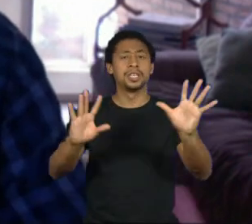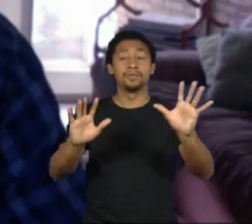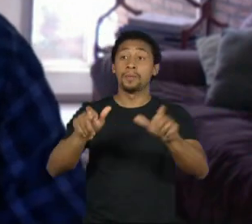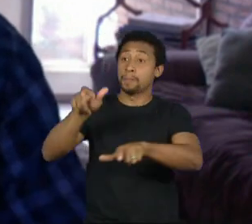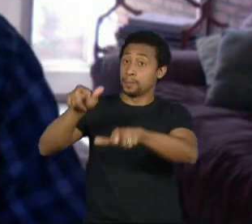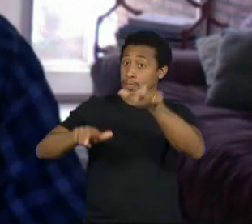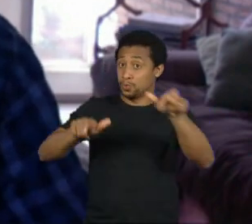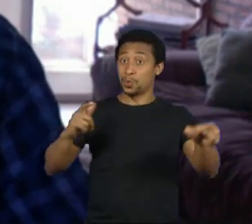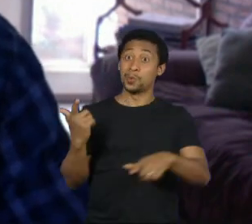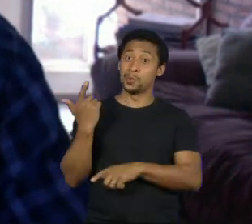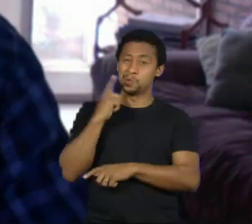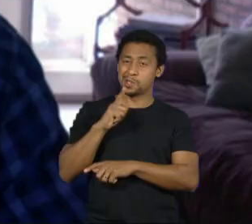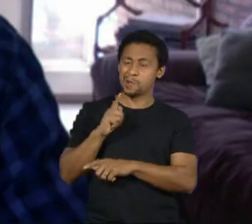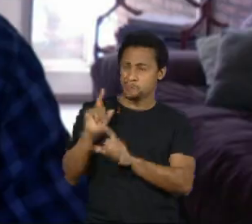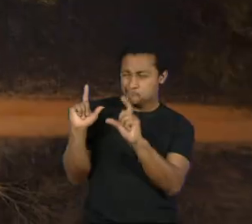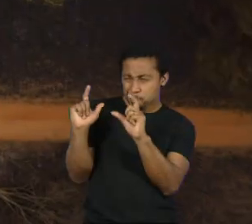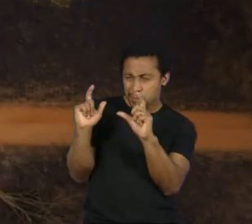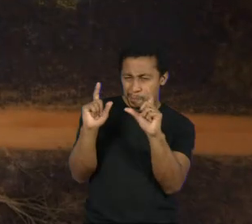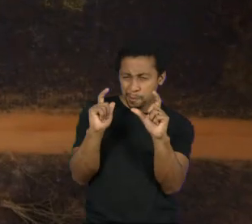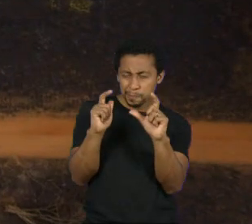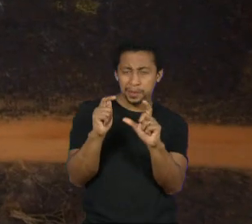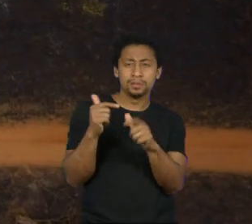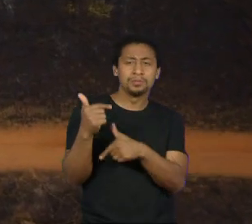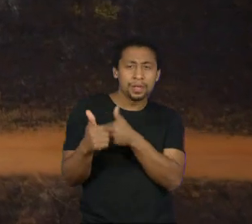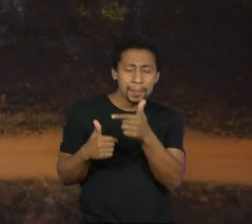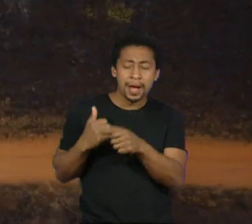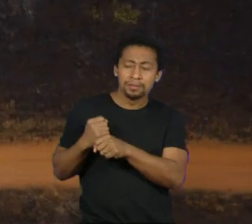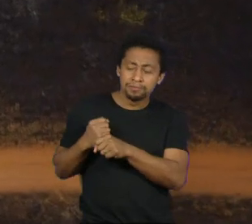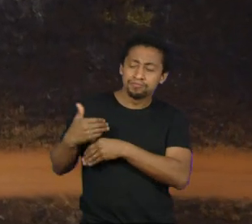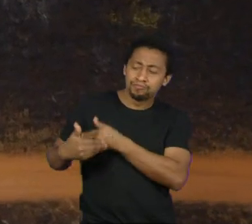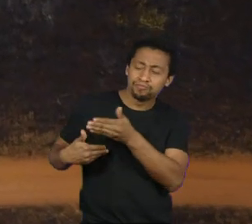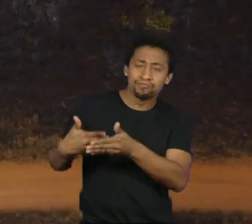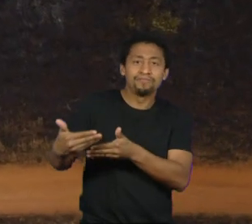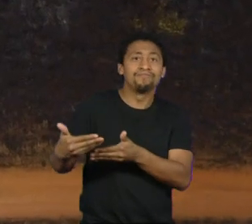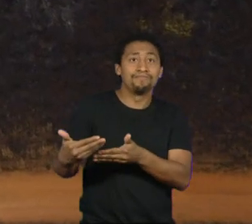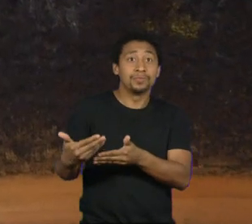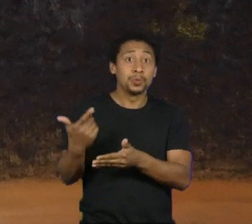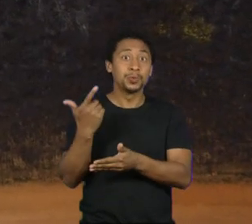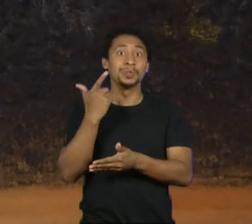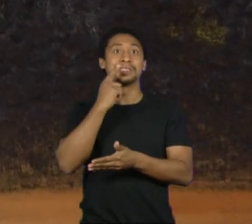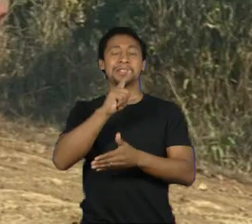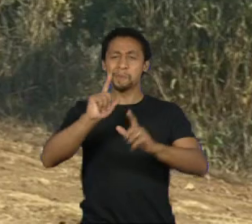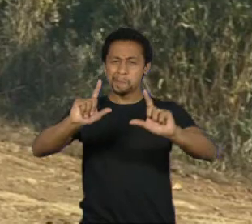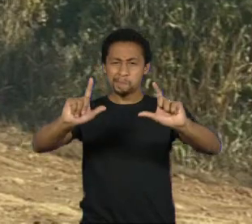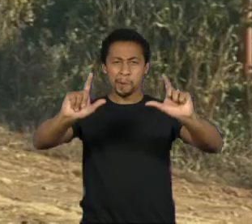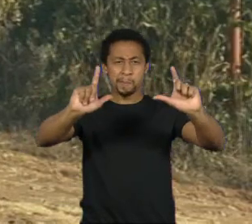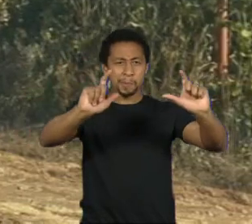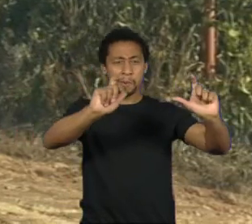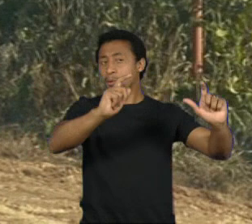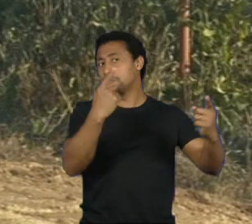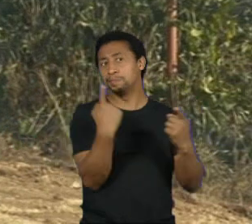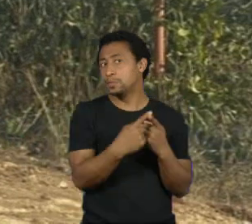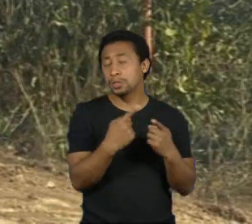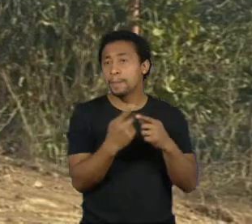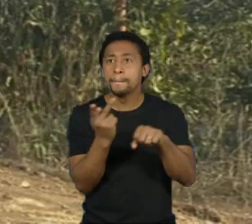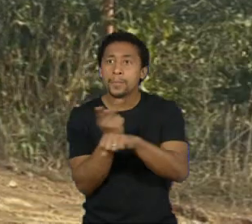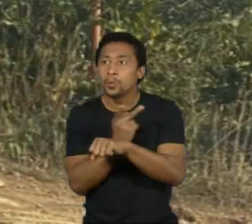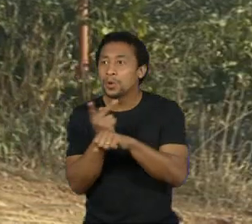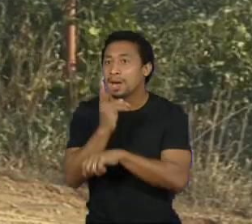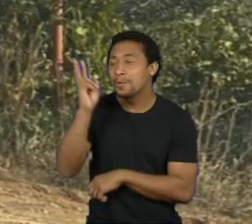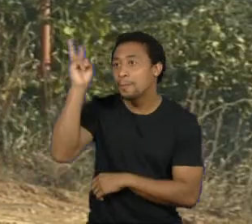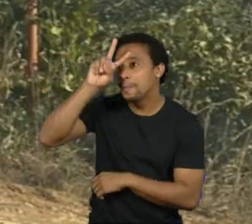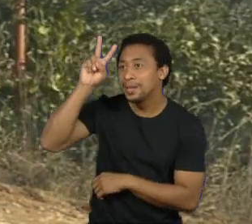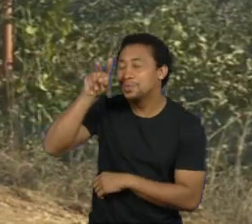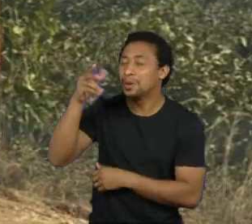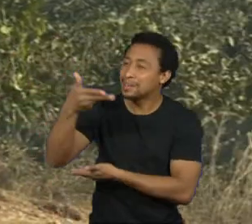fazer algum trabalho consistente ao longo da carreira e tal, são essas pessoas que procuraram alguma história que realmente tinham